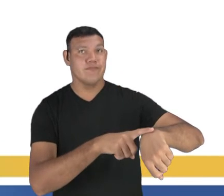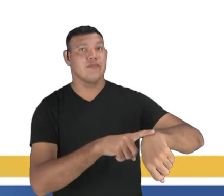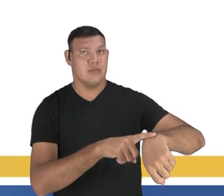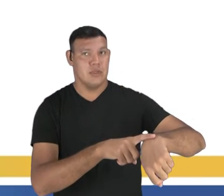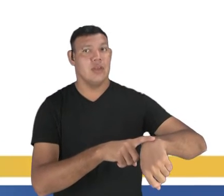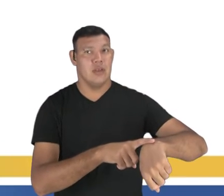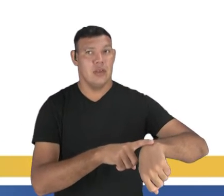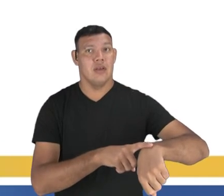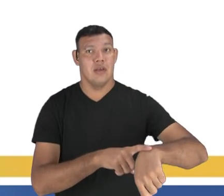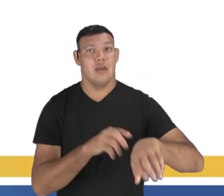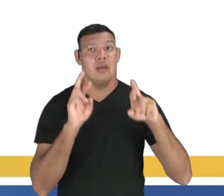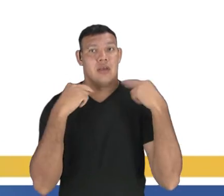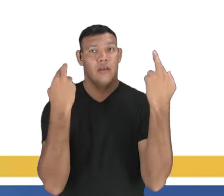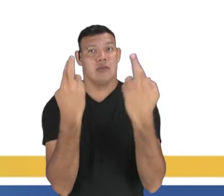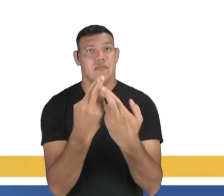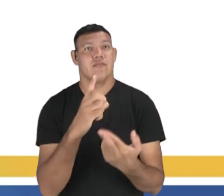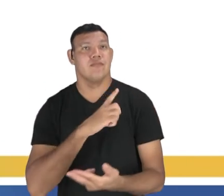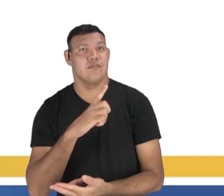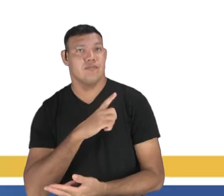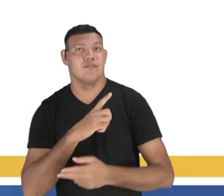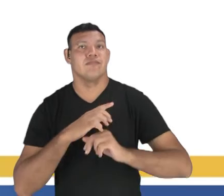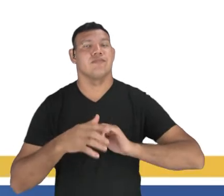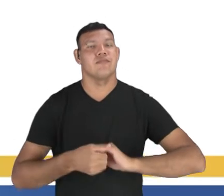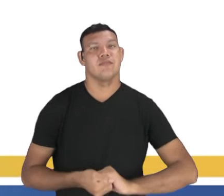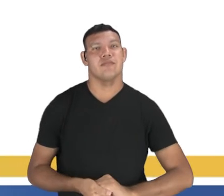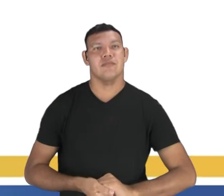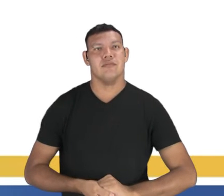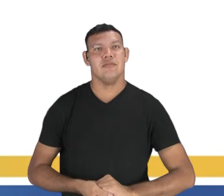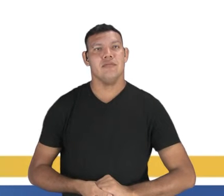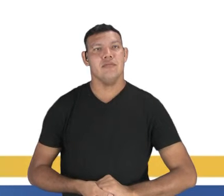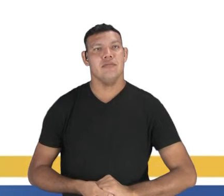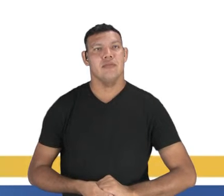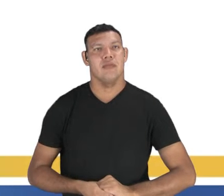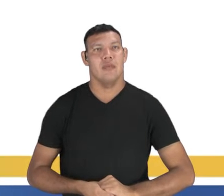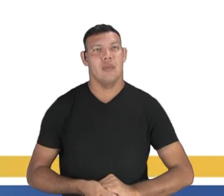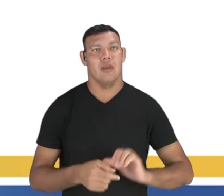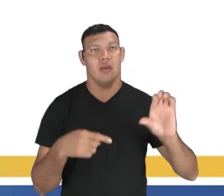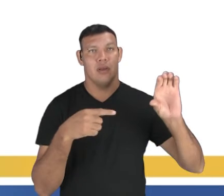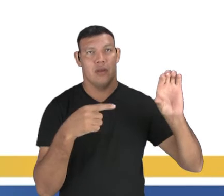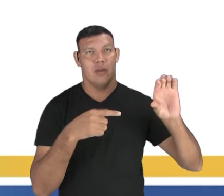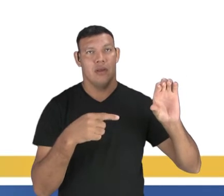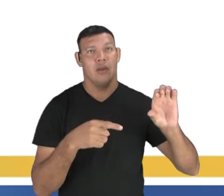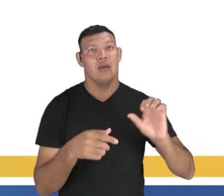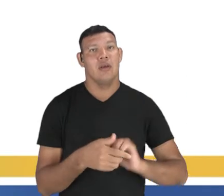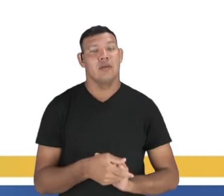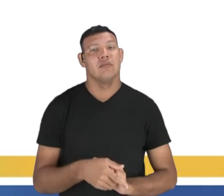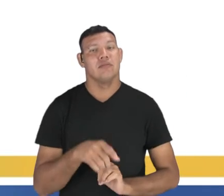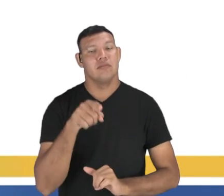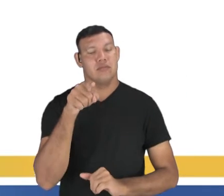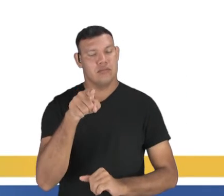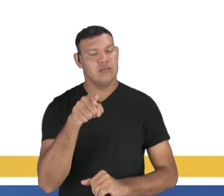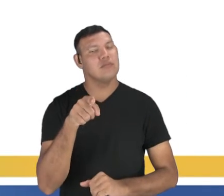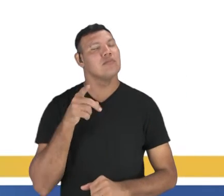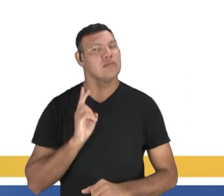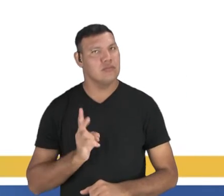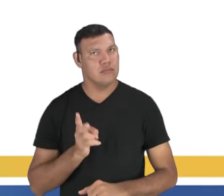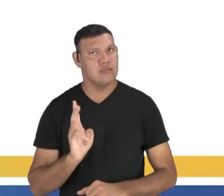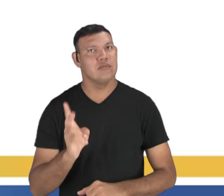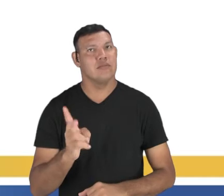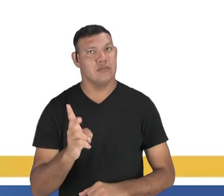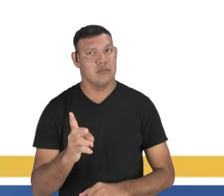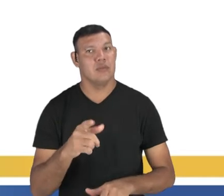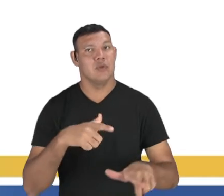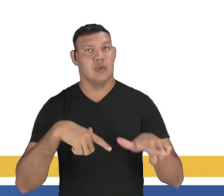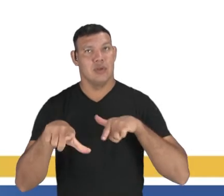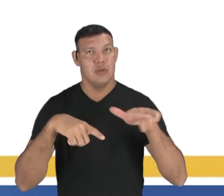Observa e grife aí, circule do seu jeito. Você não só permanecerá no emprego, mas também receberá um